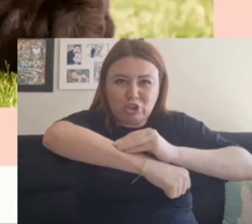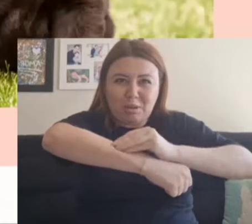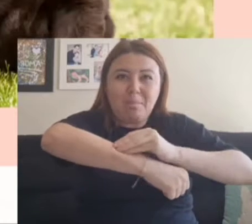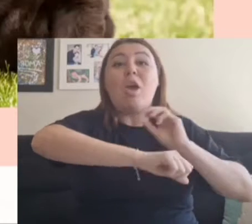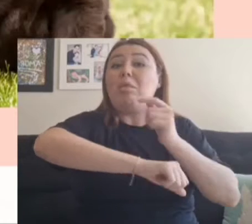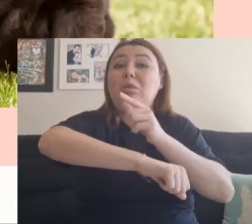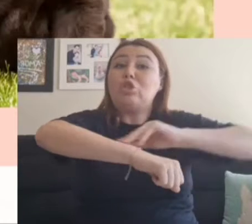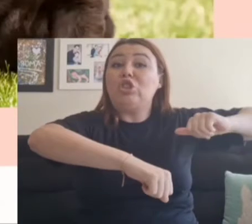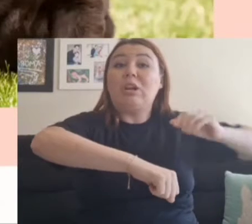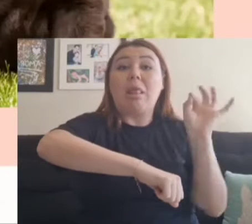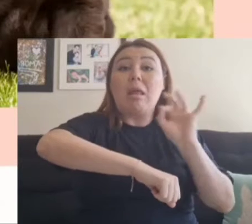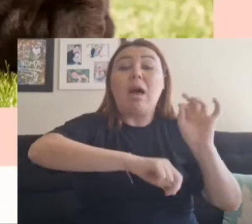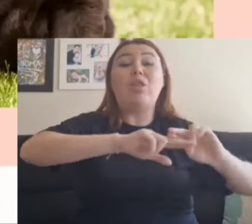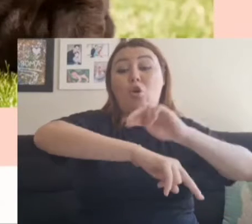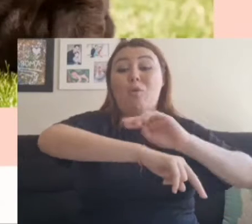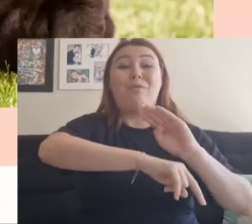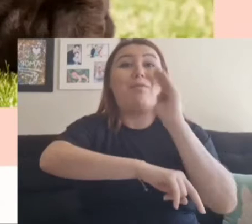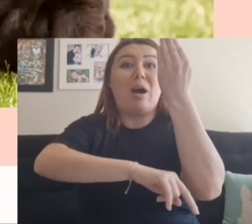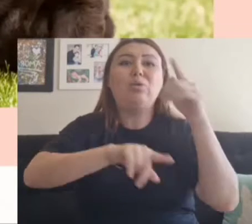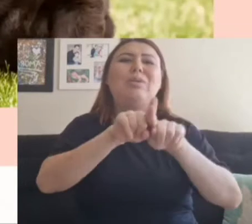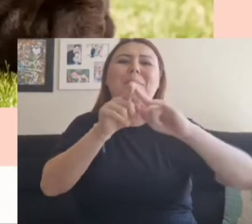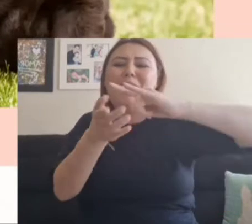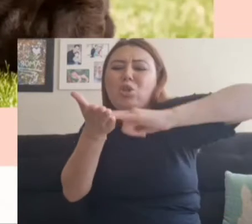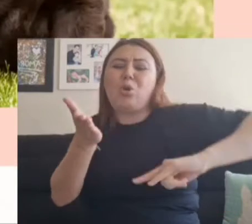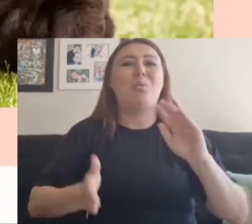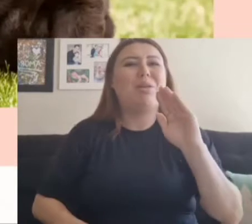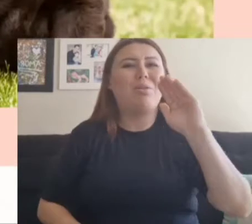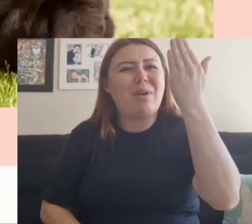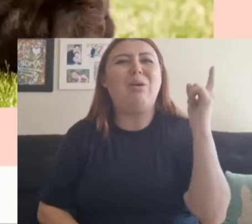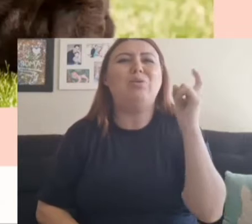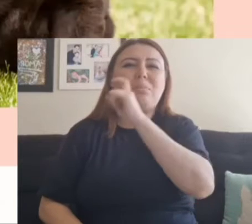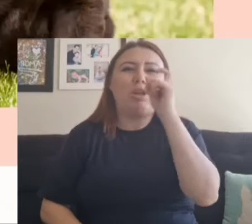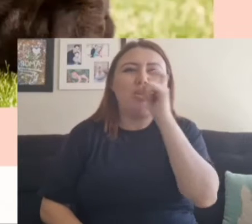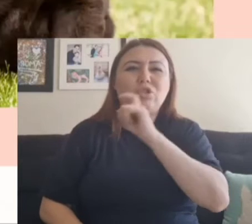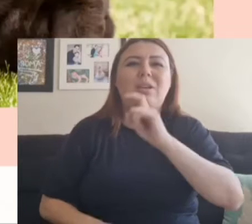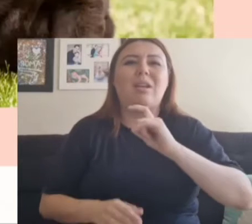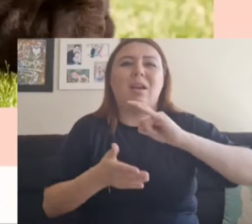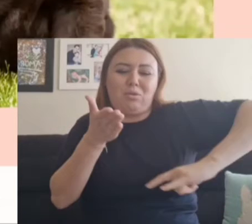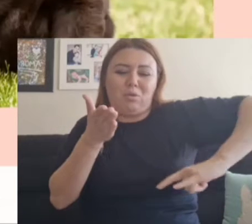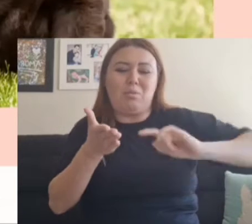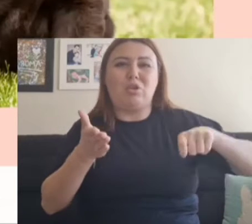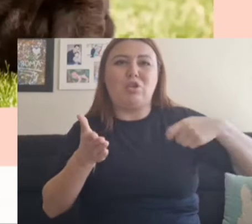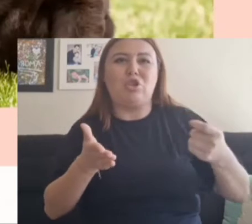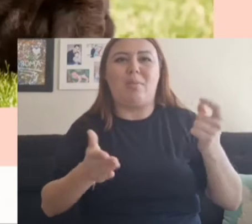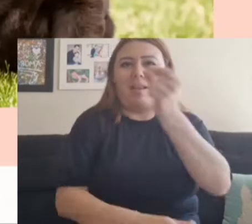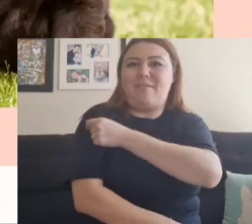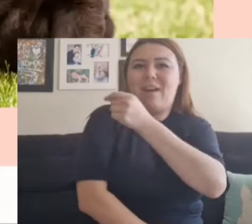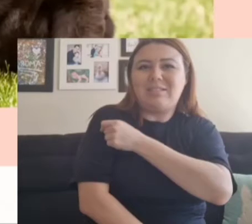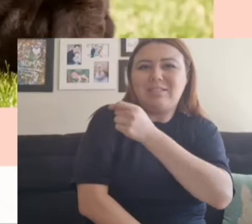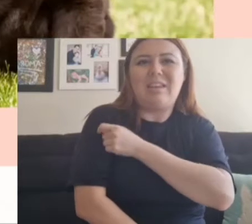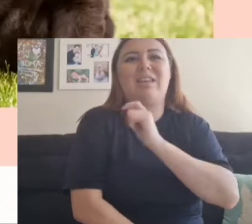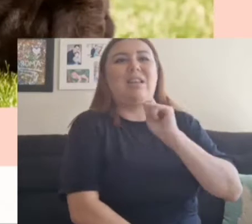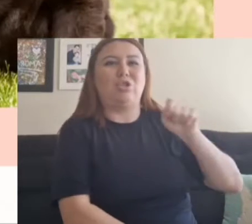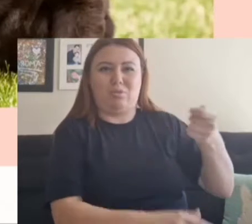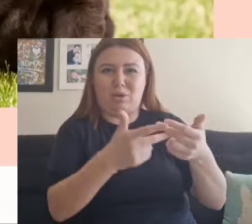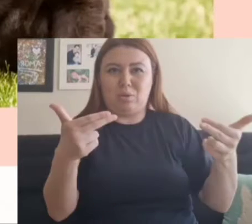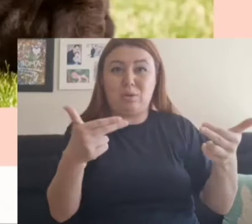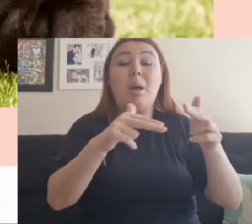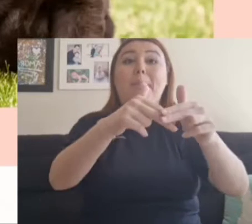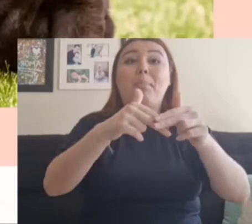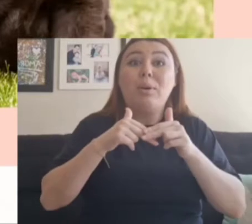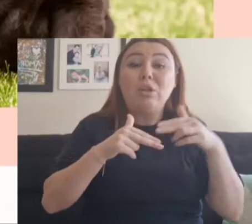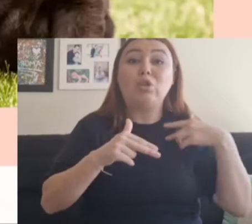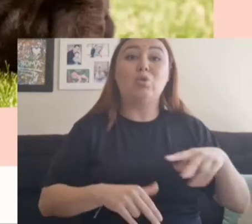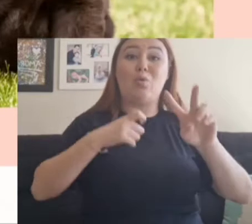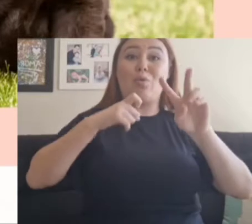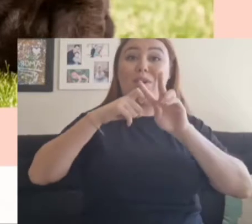documentos fraudulentos, mentindo sobre o protocolo de vacinação e sobre a idade real desses filhotes. E é aí que entra o veterinário na situação forense, que eles são